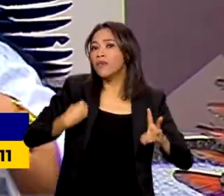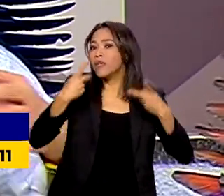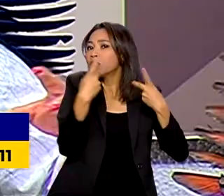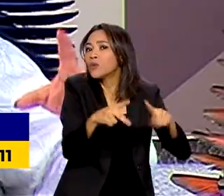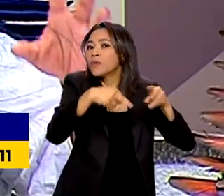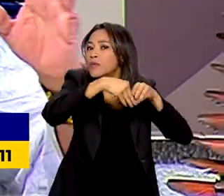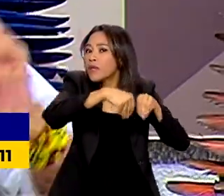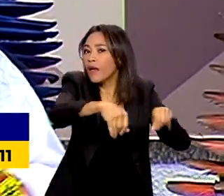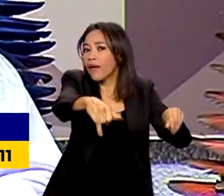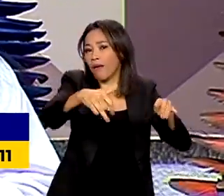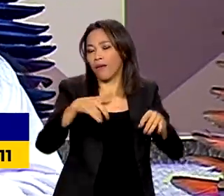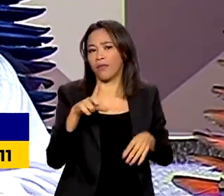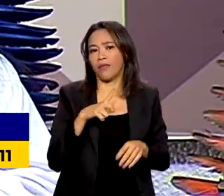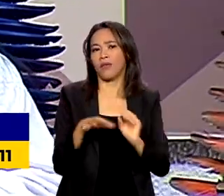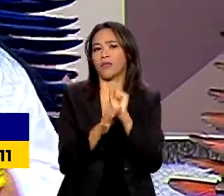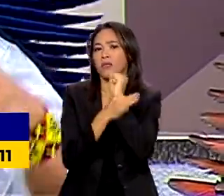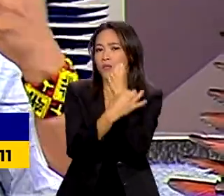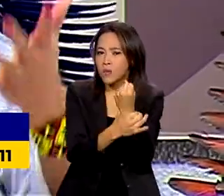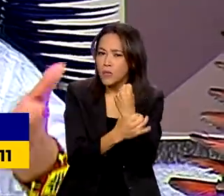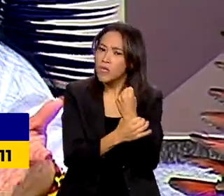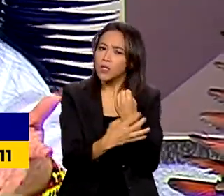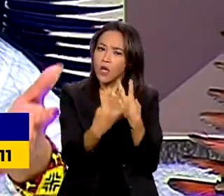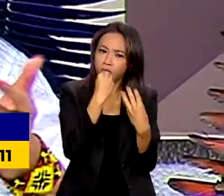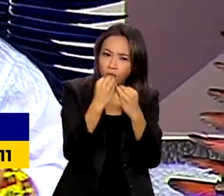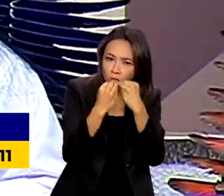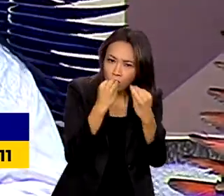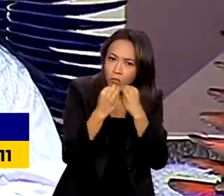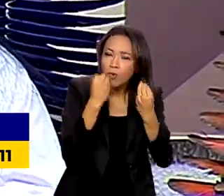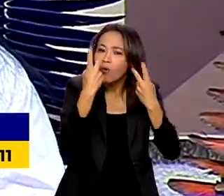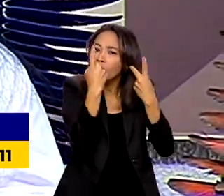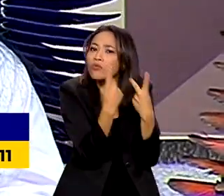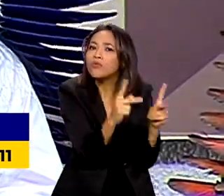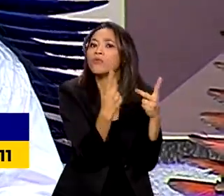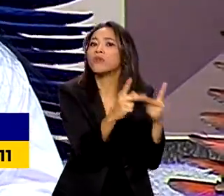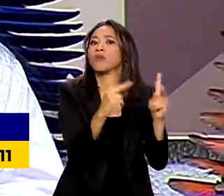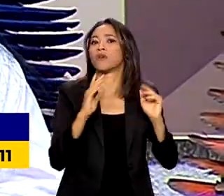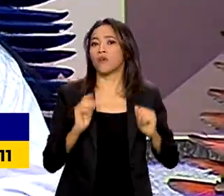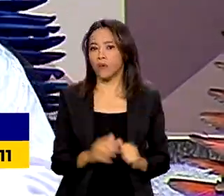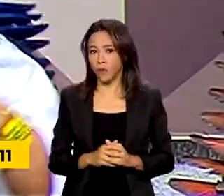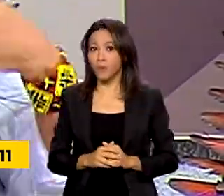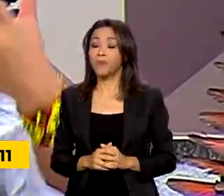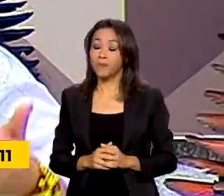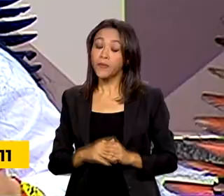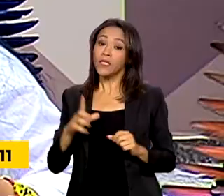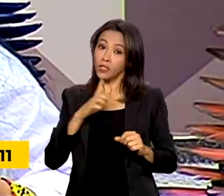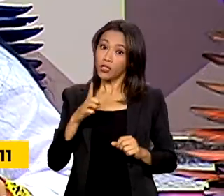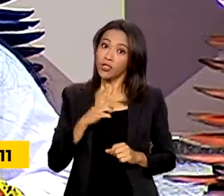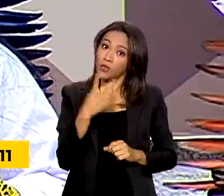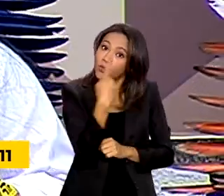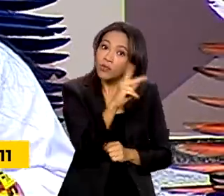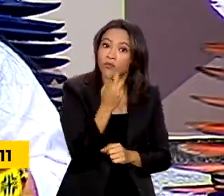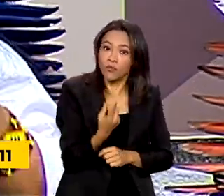de ter ali a segurança alimentar, de produzir seu alimento, né, de